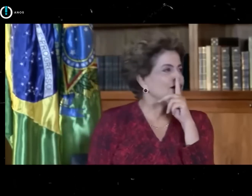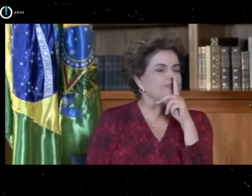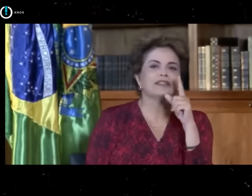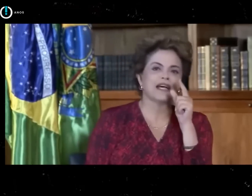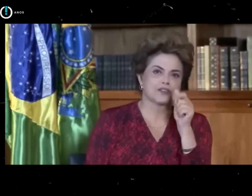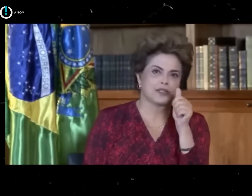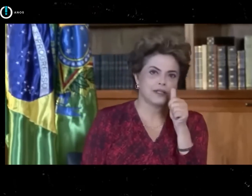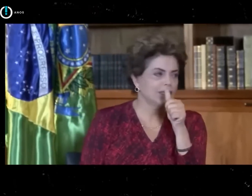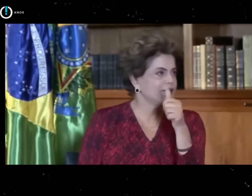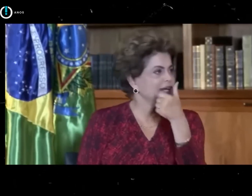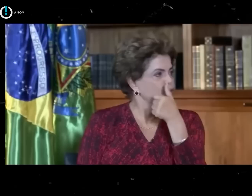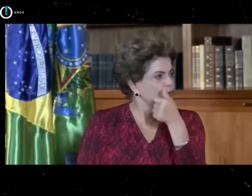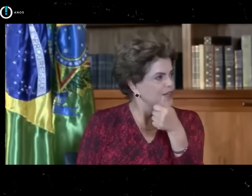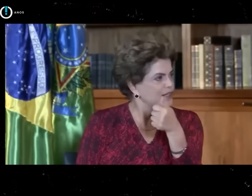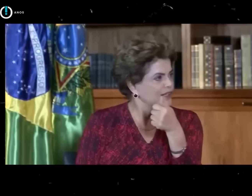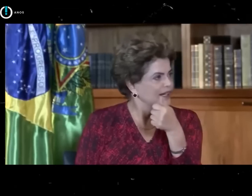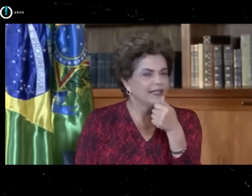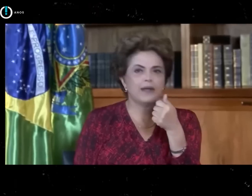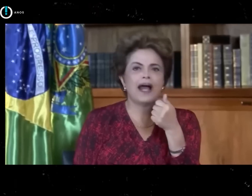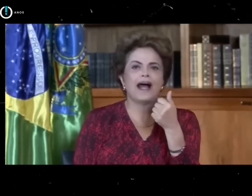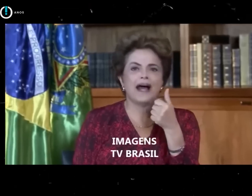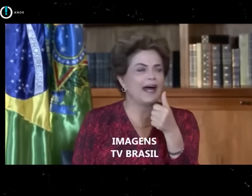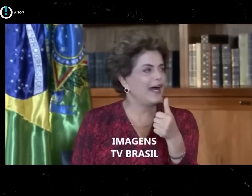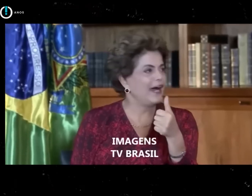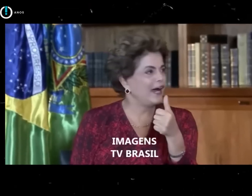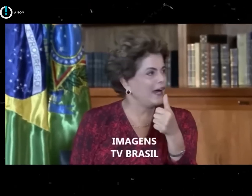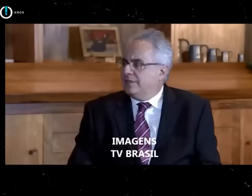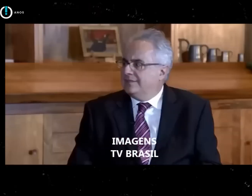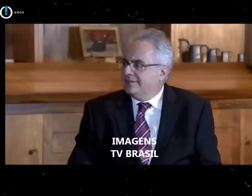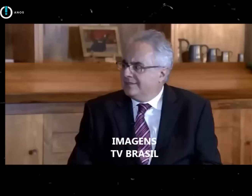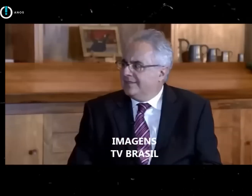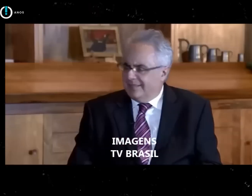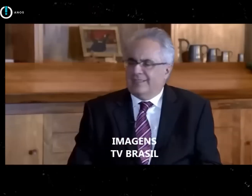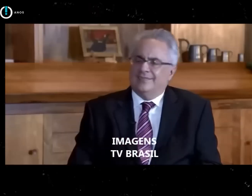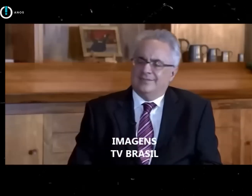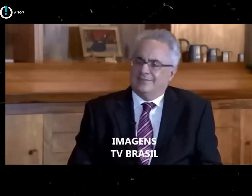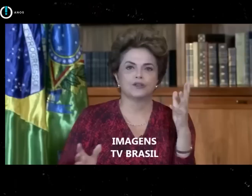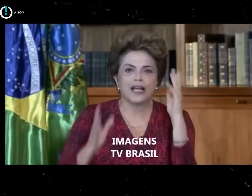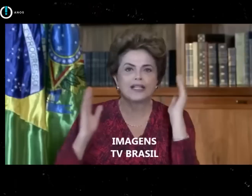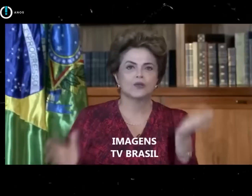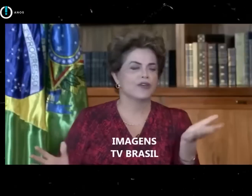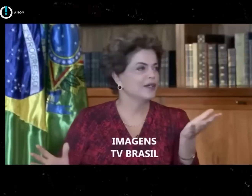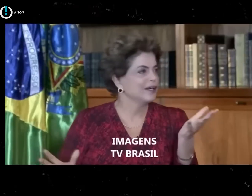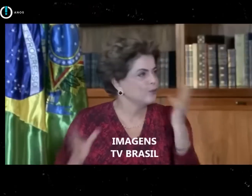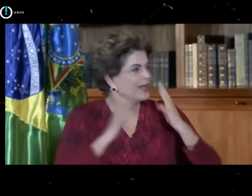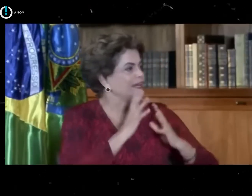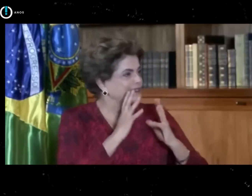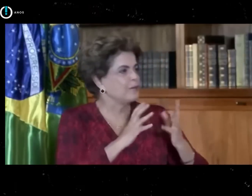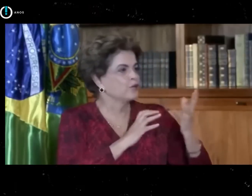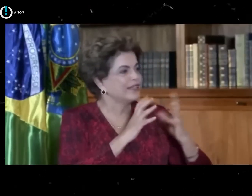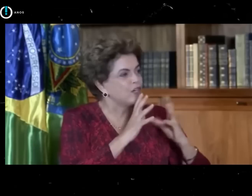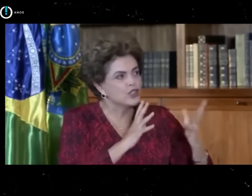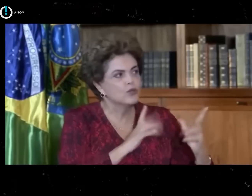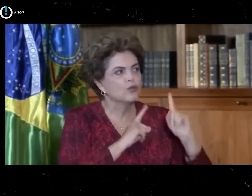inventam uma história fantástica, que está na nuvem, que... o e-mail está na nuvem, né? Está na nuvem, sei lá que nuvem. Como